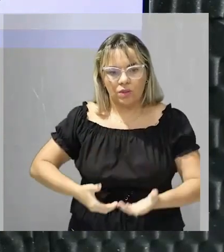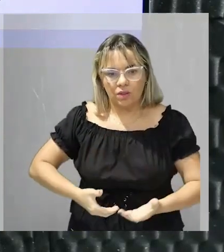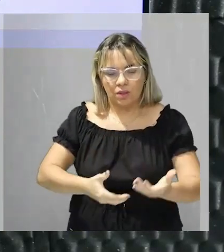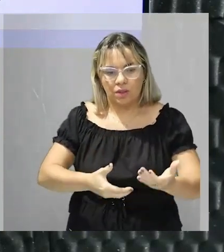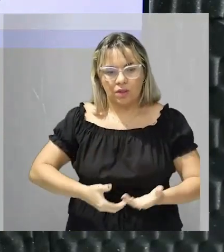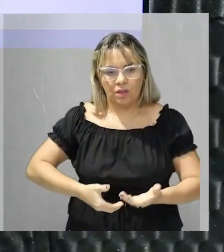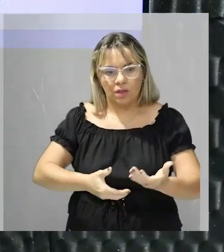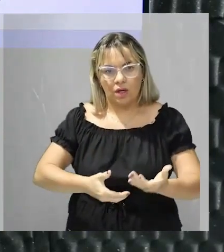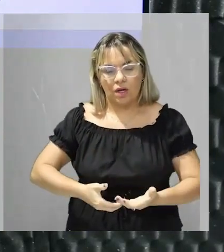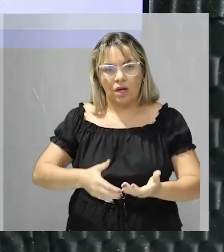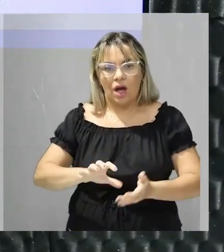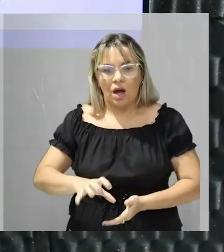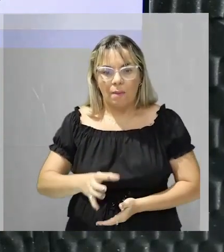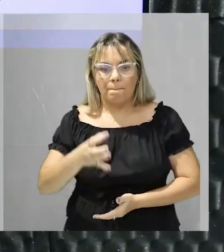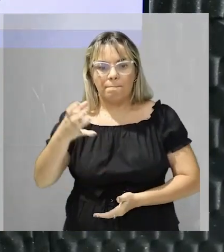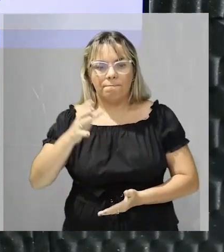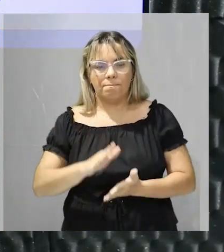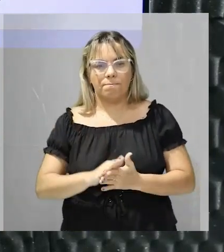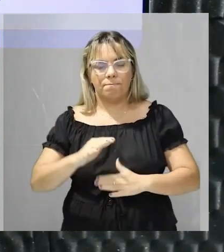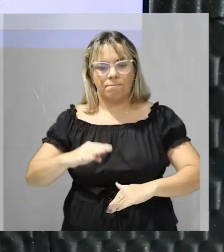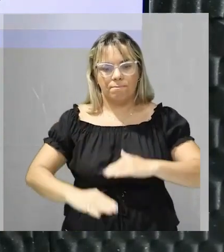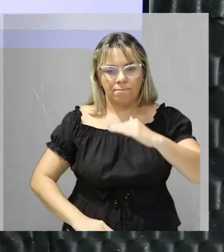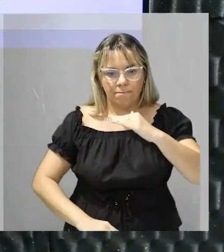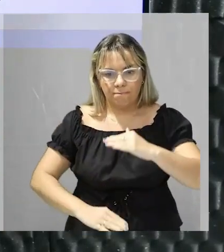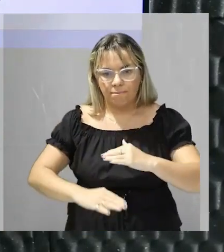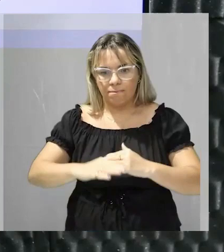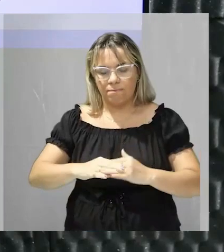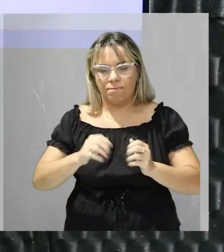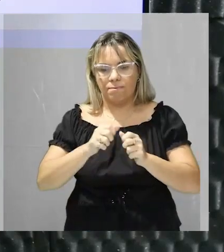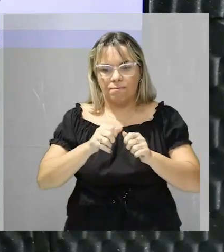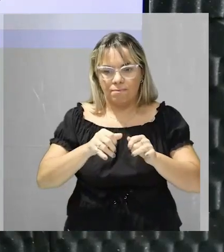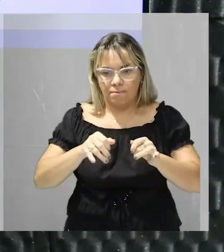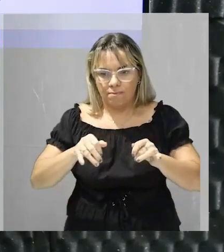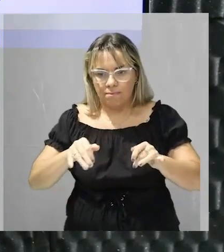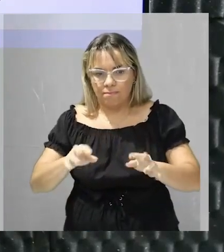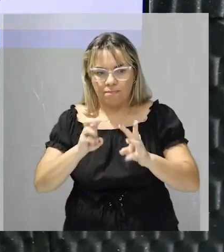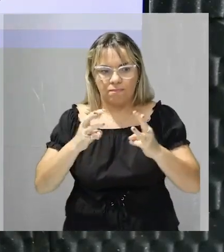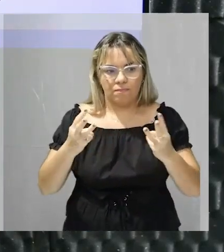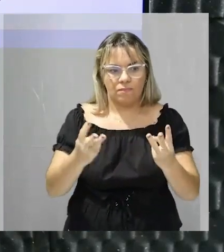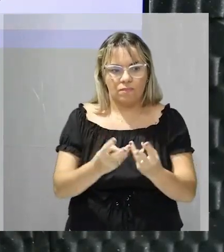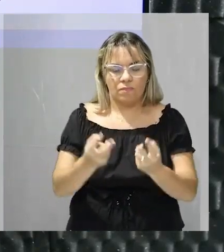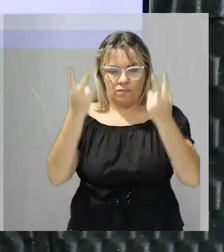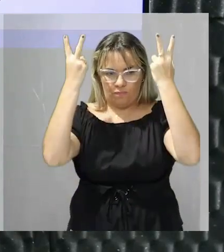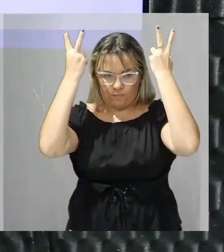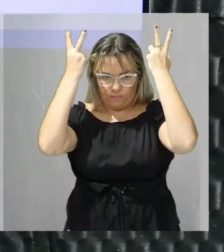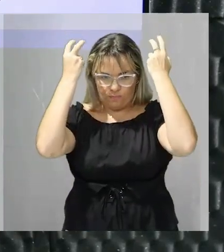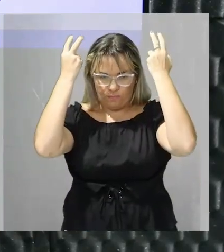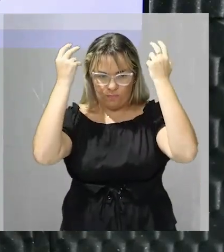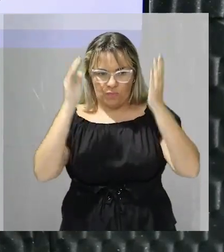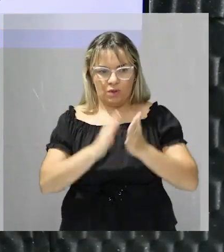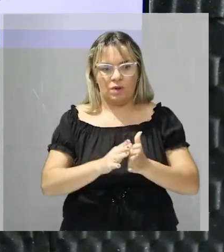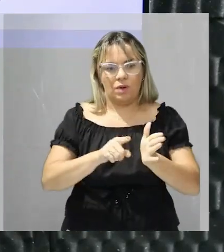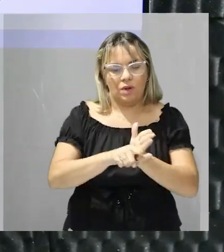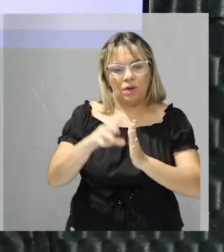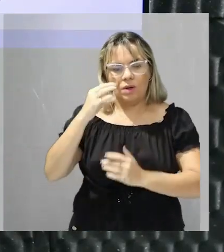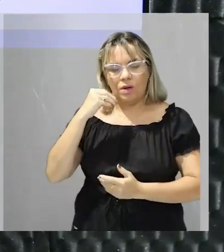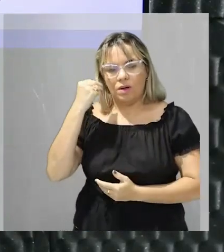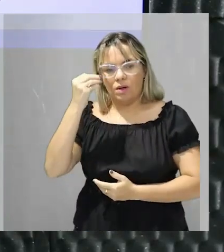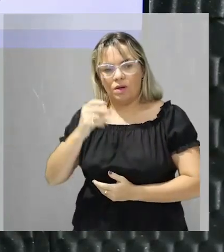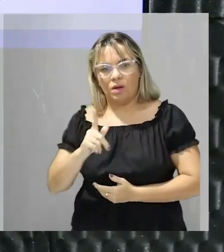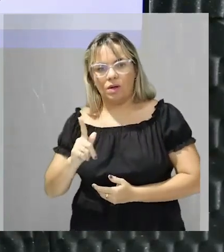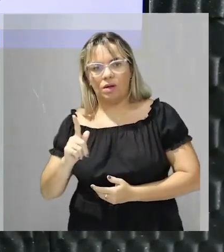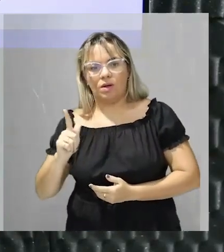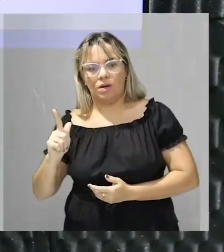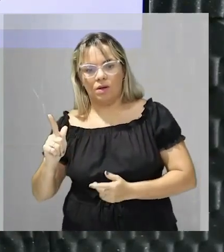ocorrerá se a média da distribuição das massas dos Coelhos da amostra em quilograma